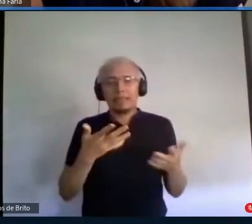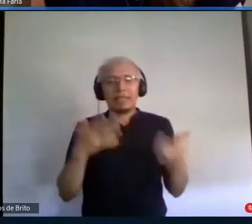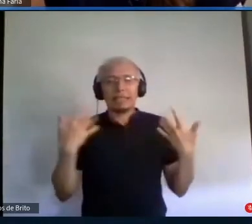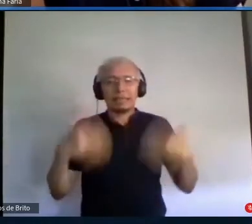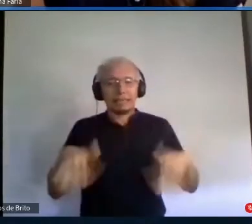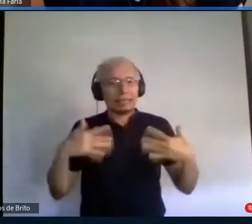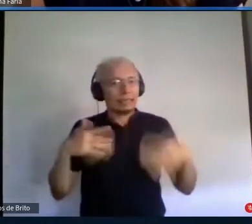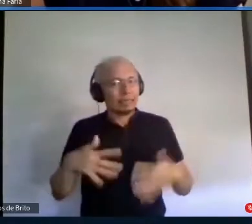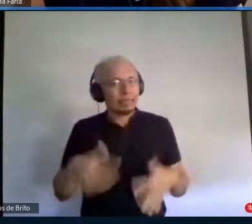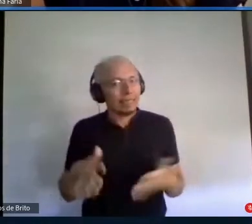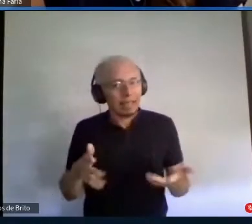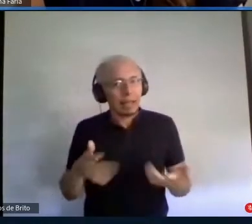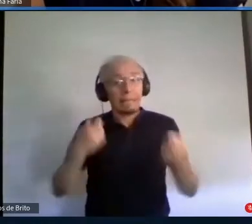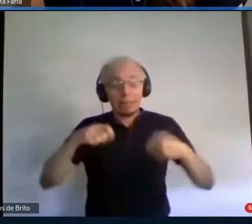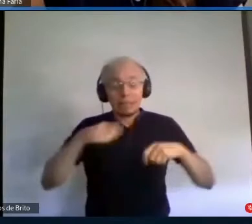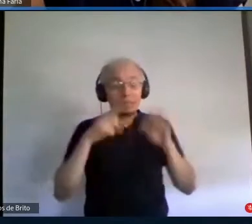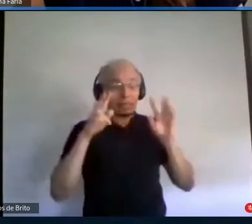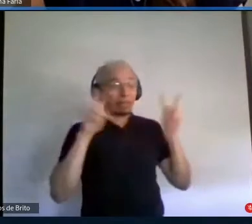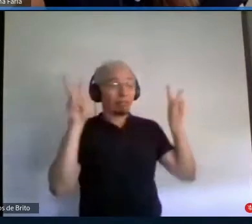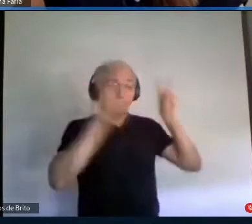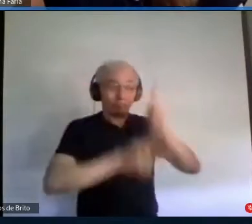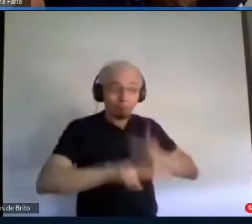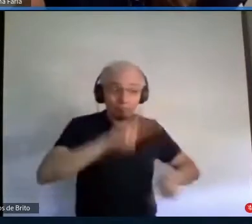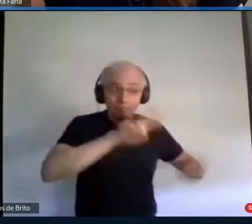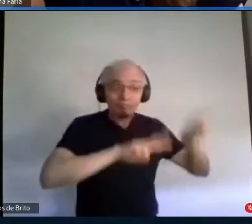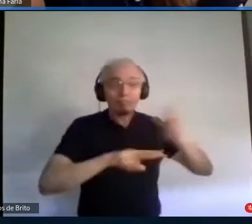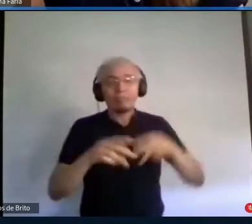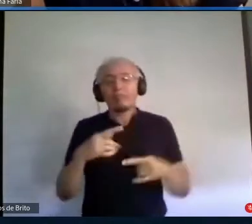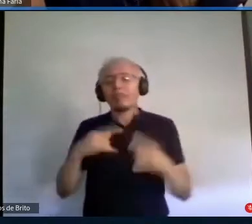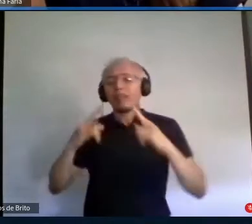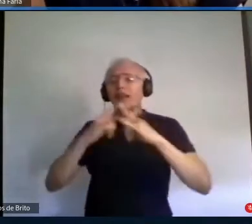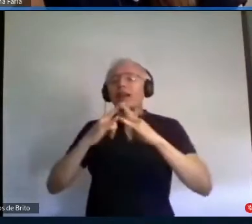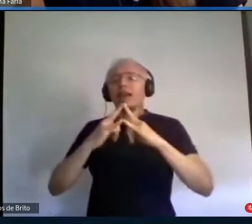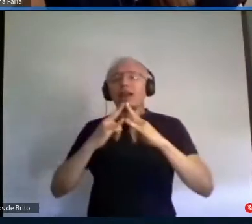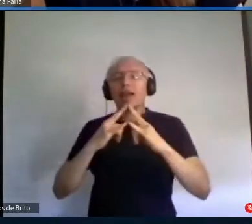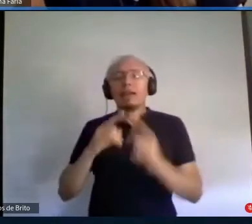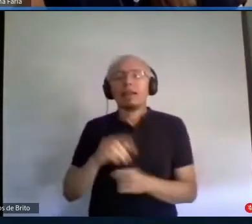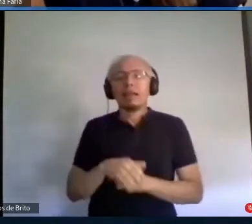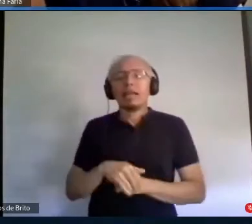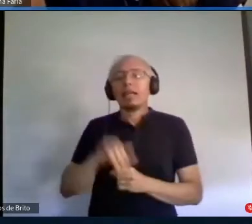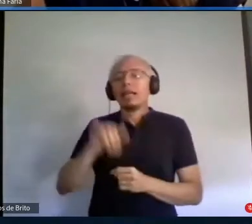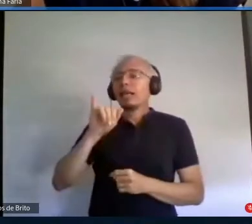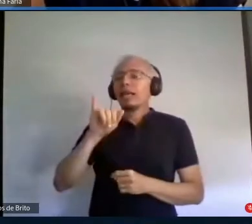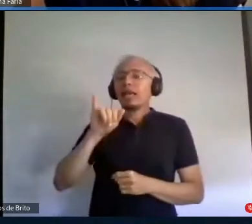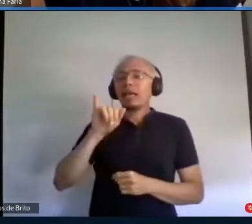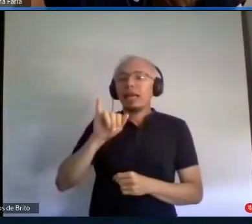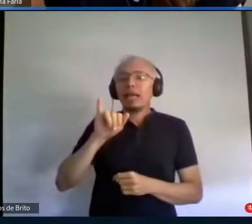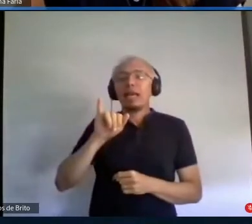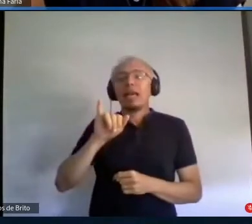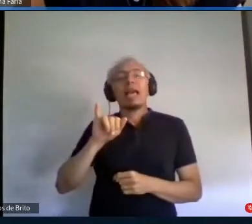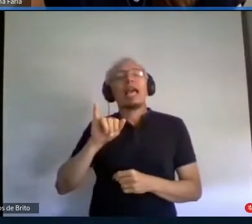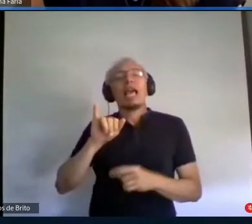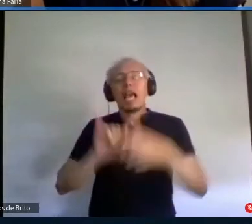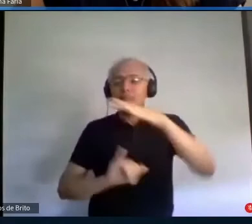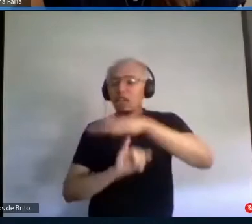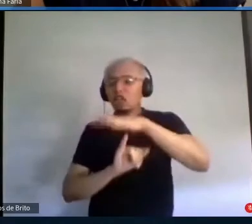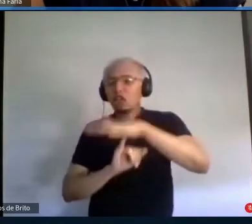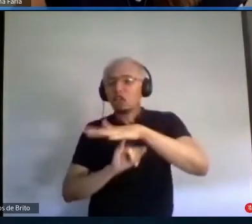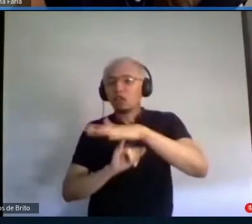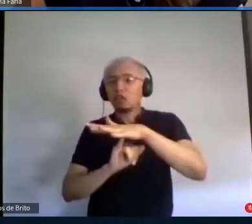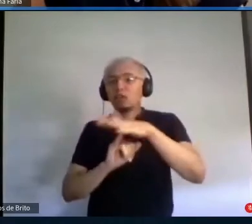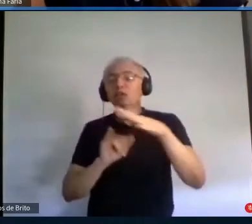né, dessa sigla. Então, INES, por exemplo, Instituto Nacional de Educação para Surdos, é